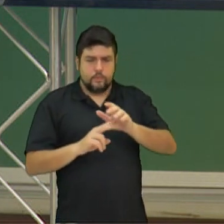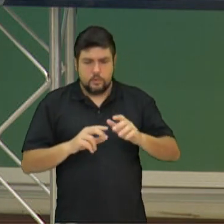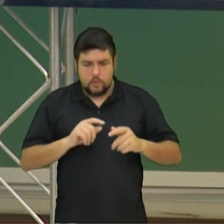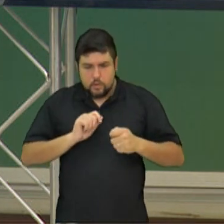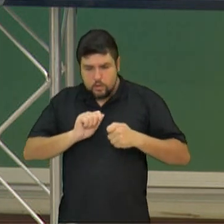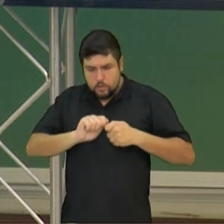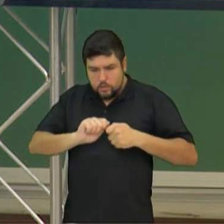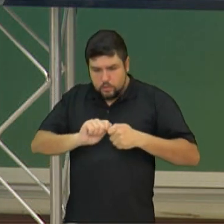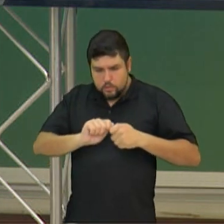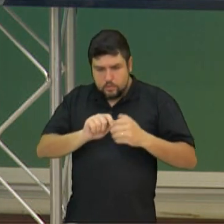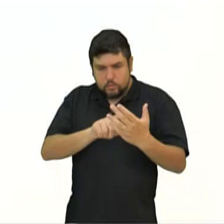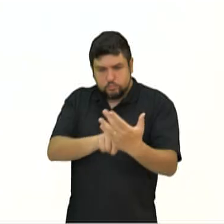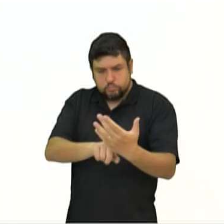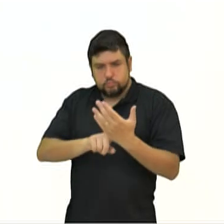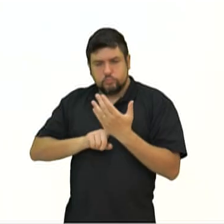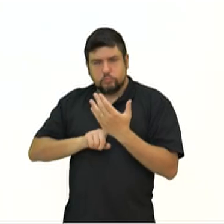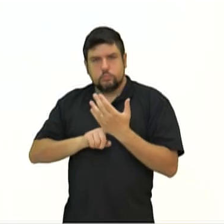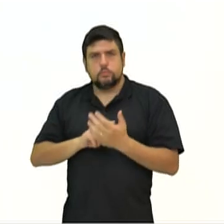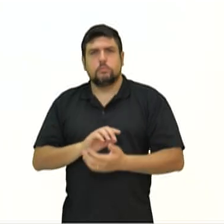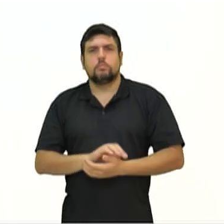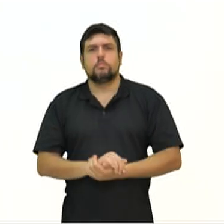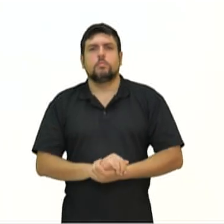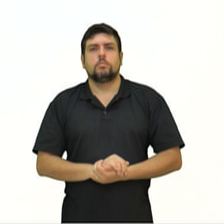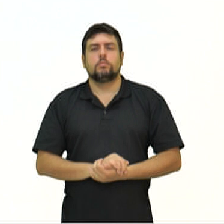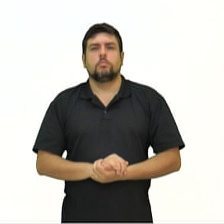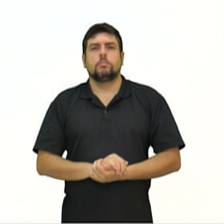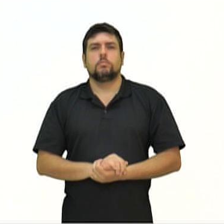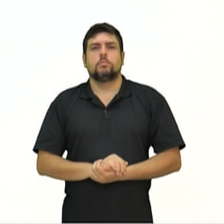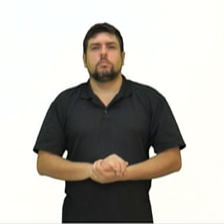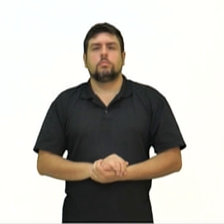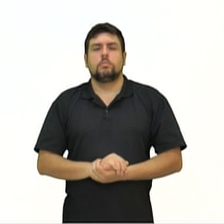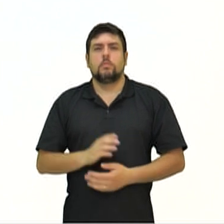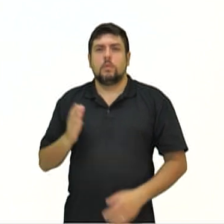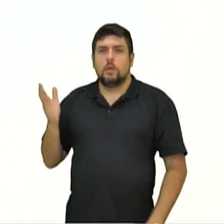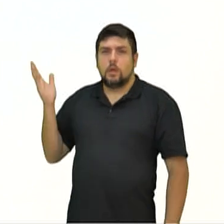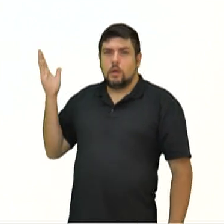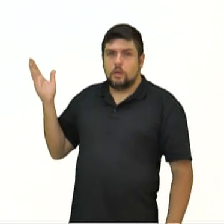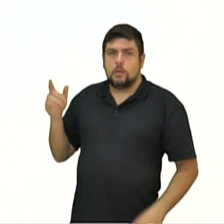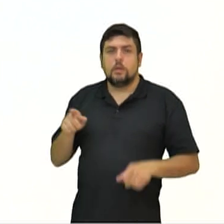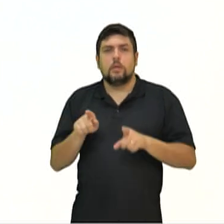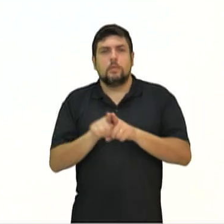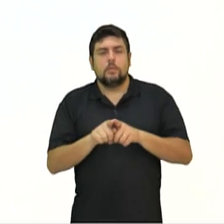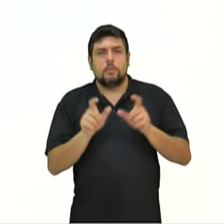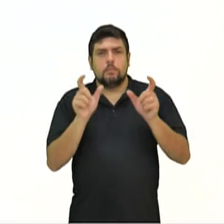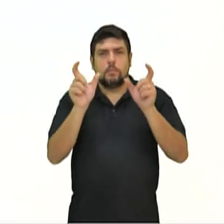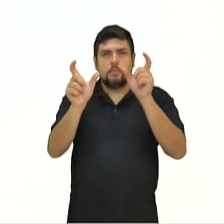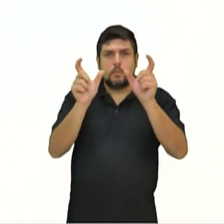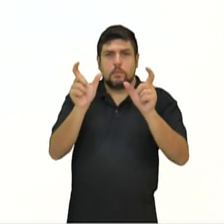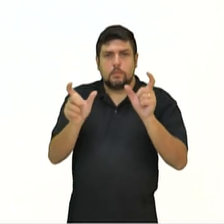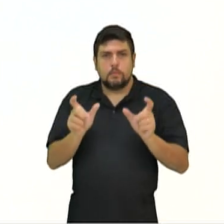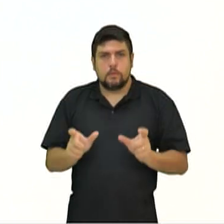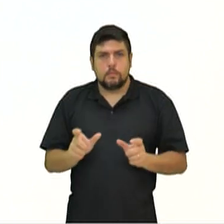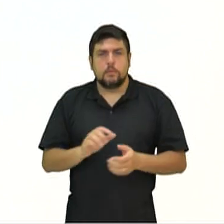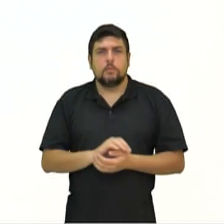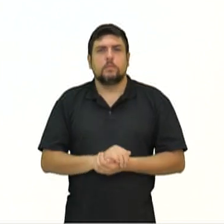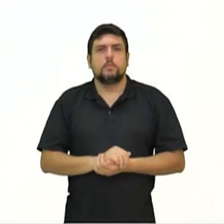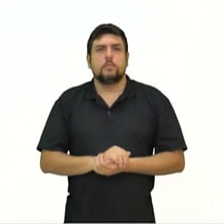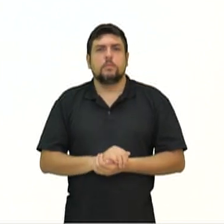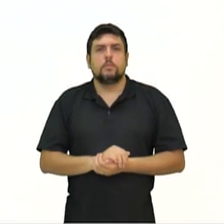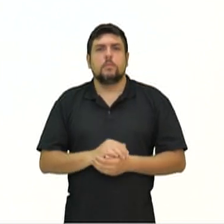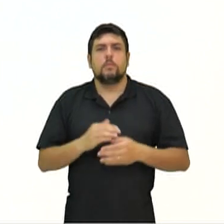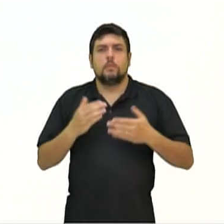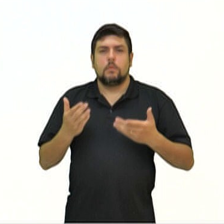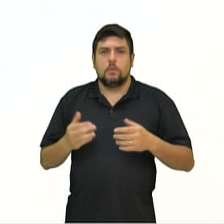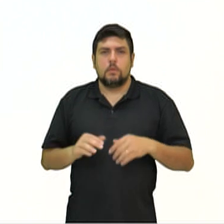seguir. Aqui eu tenho outras palavras que também aparecerão nesse texto. São elas: